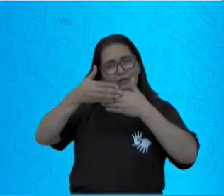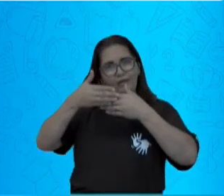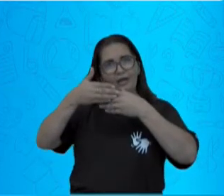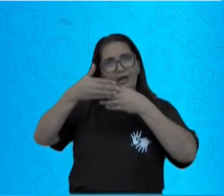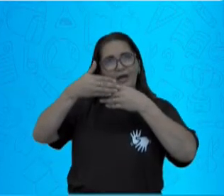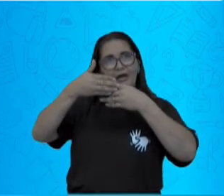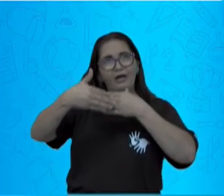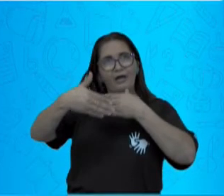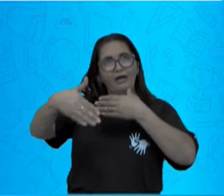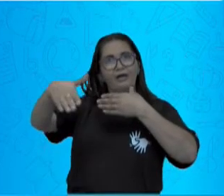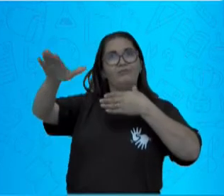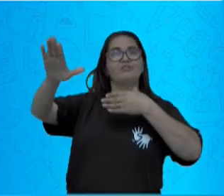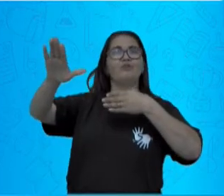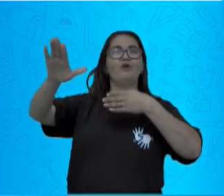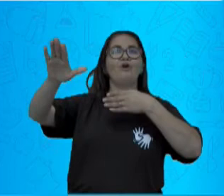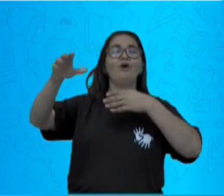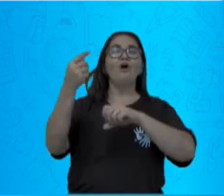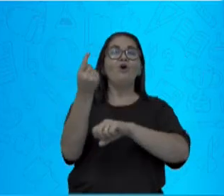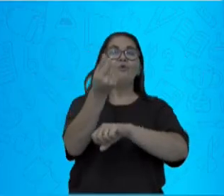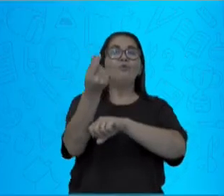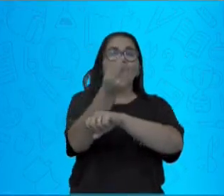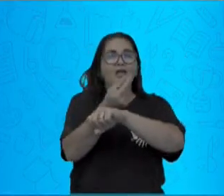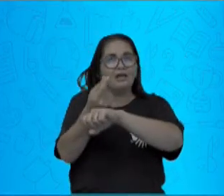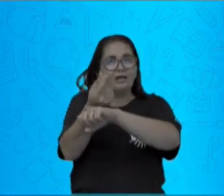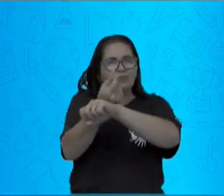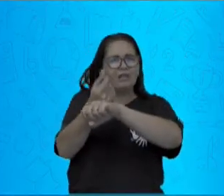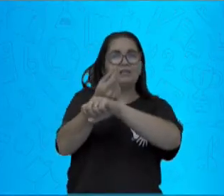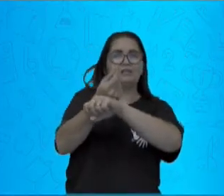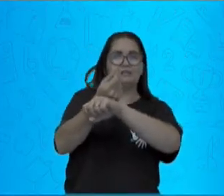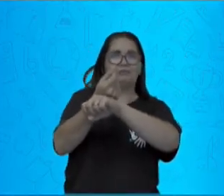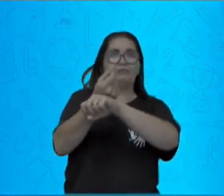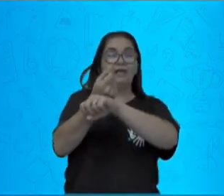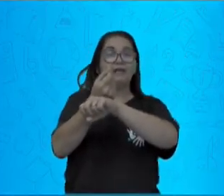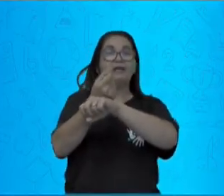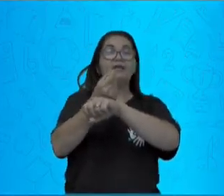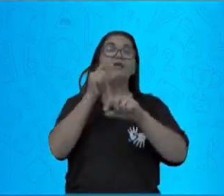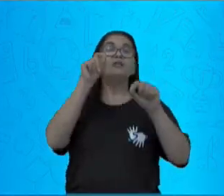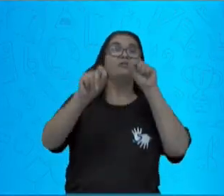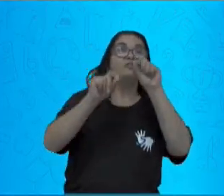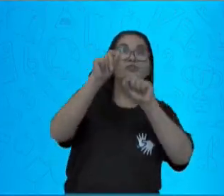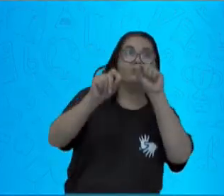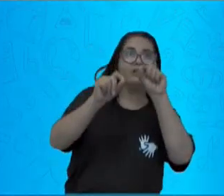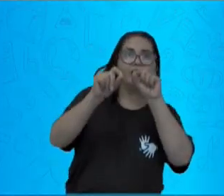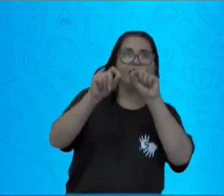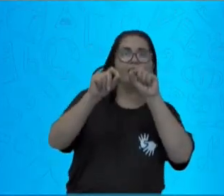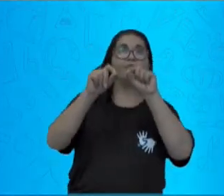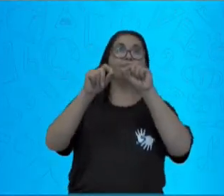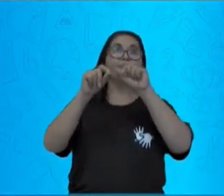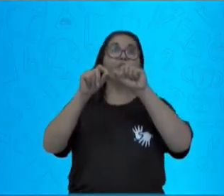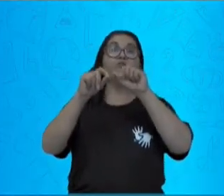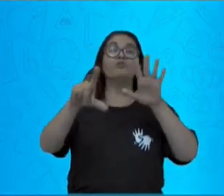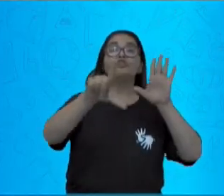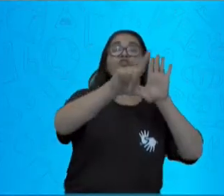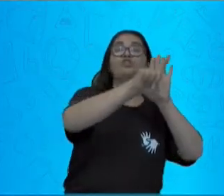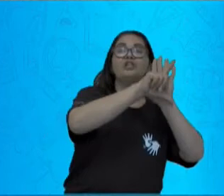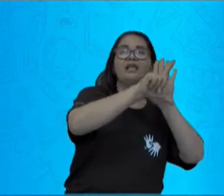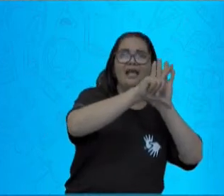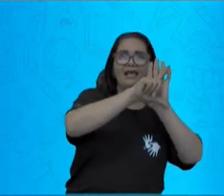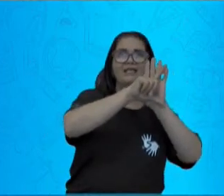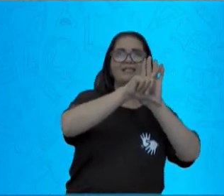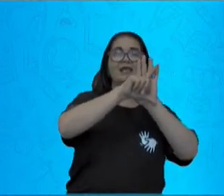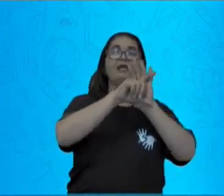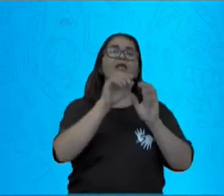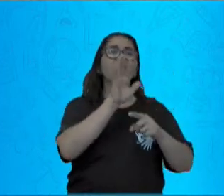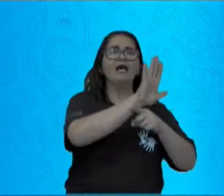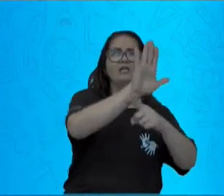capitais. Este avanço foi uma tomada variável de medidas favoráveis ao crescimento